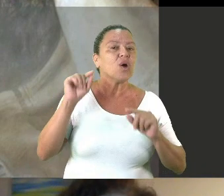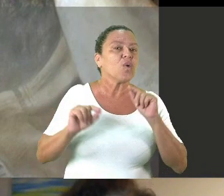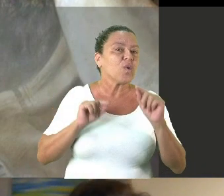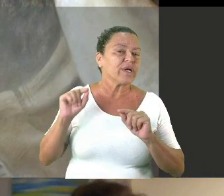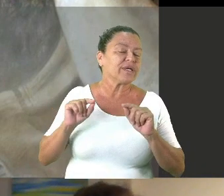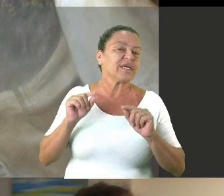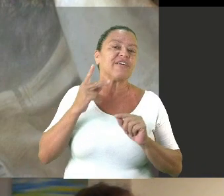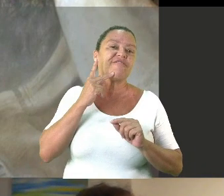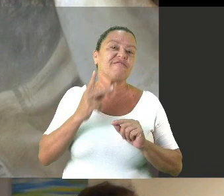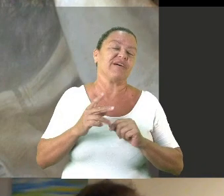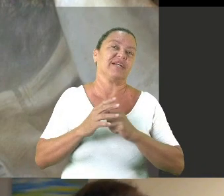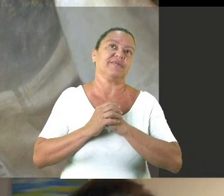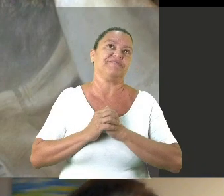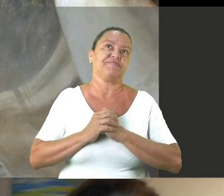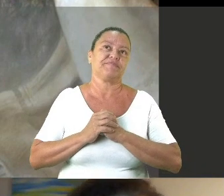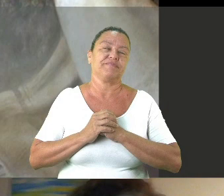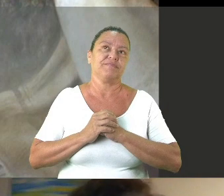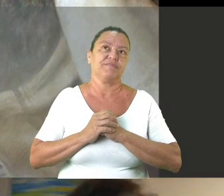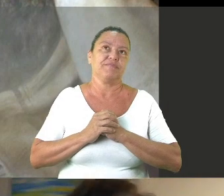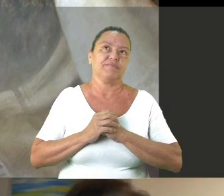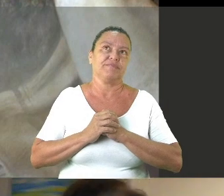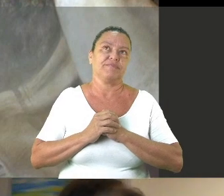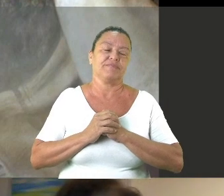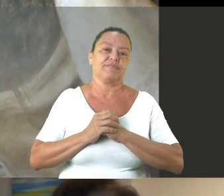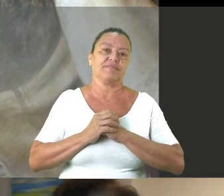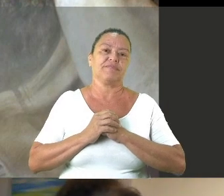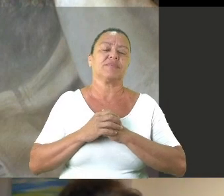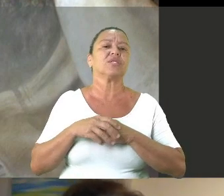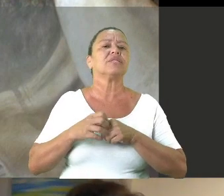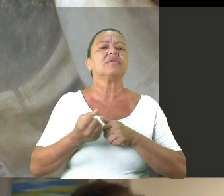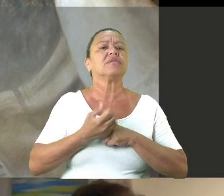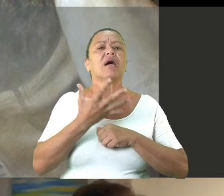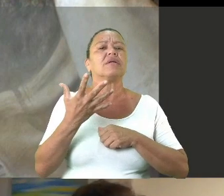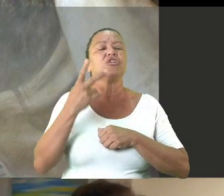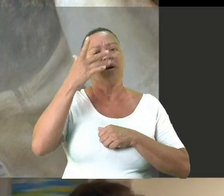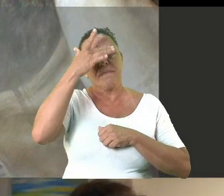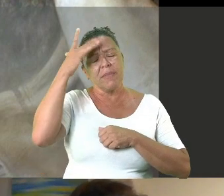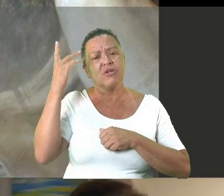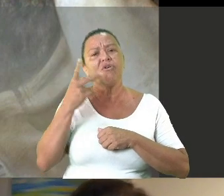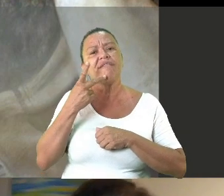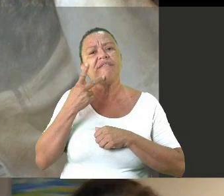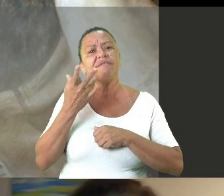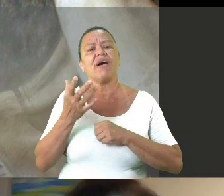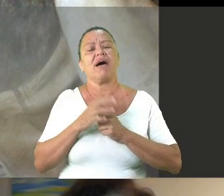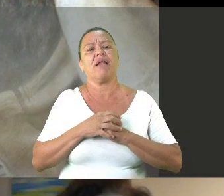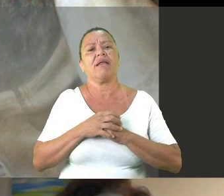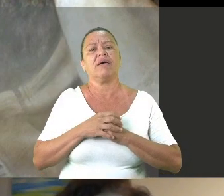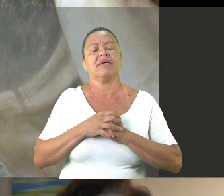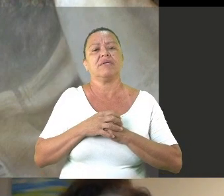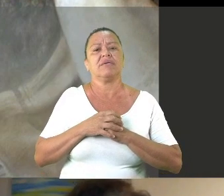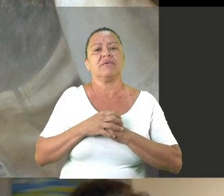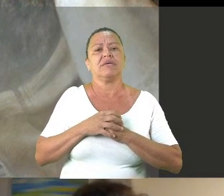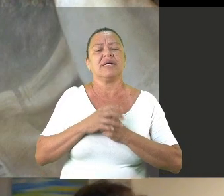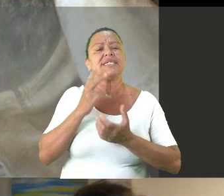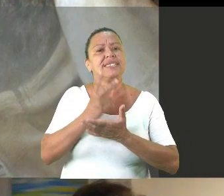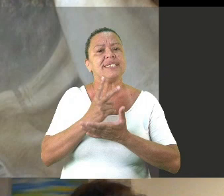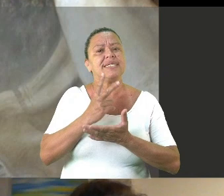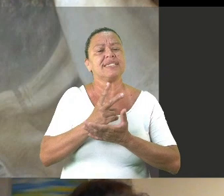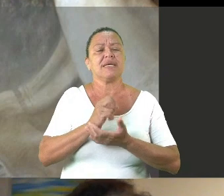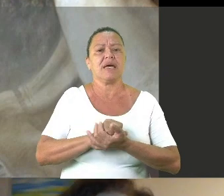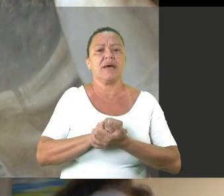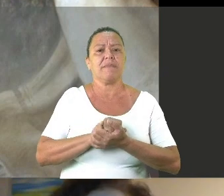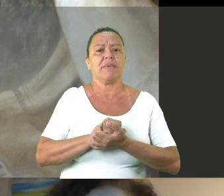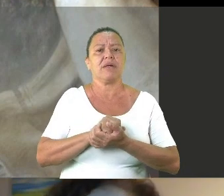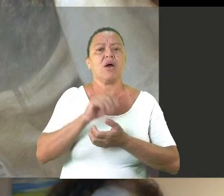que se diz, tantas pessoas falam e pregam